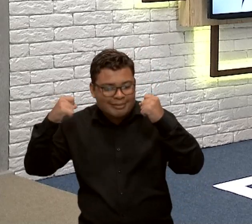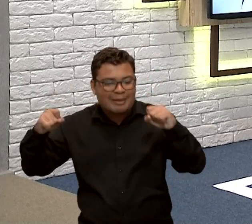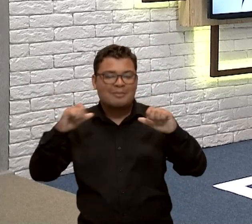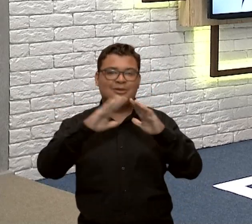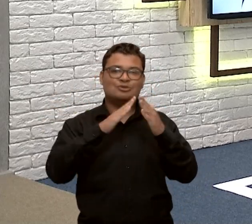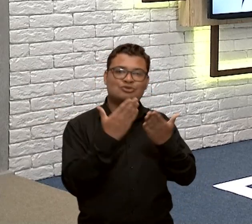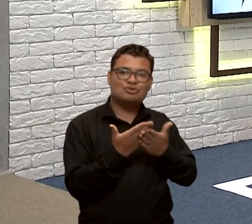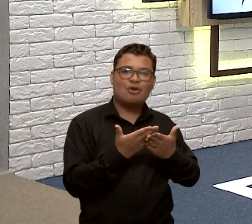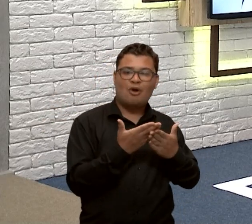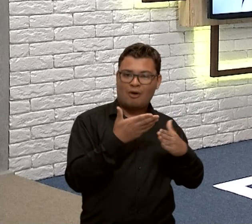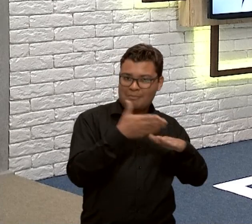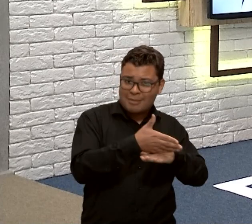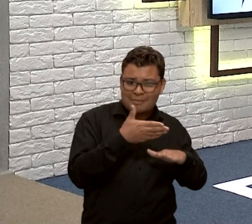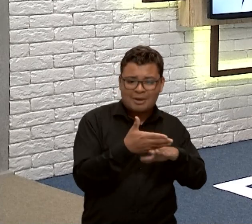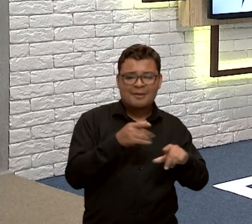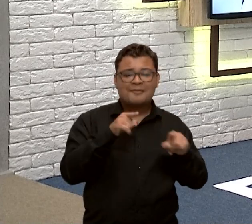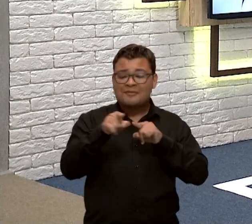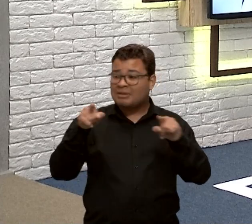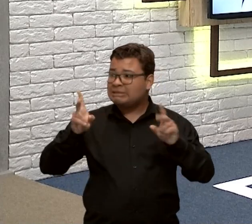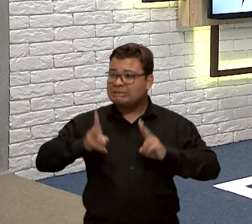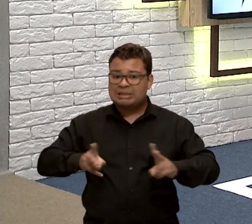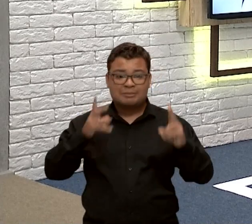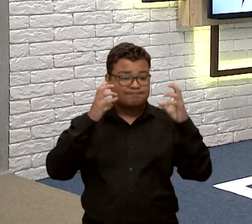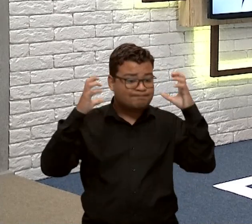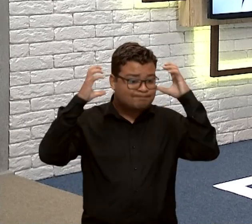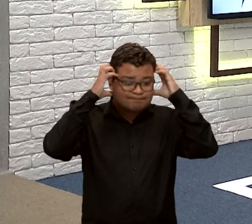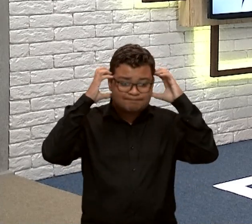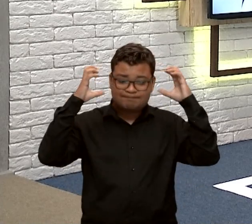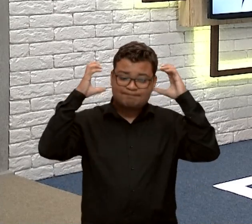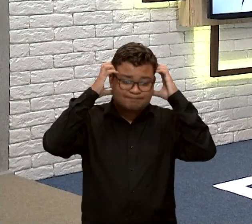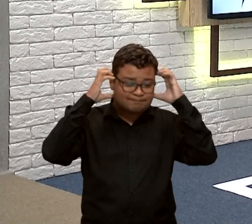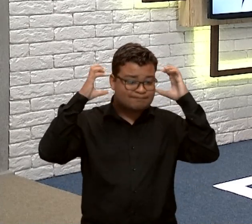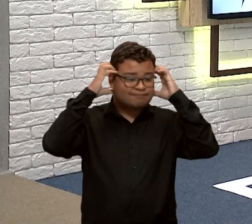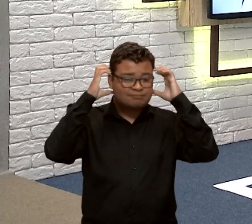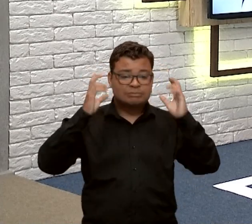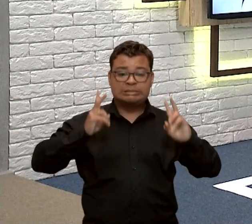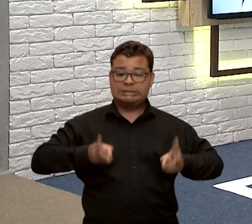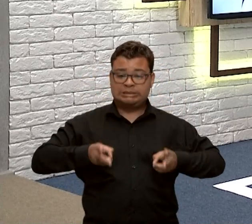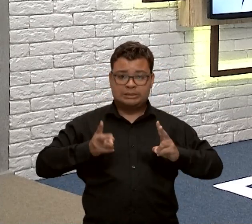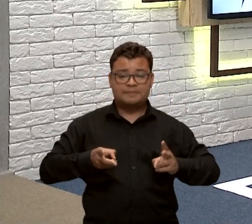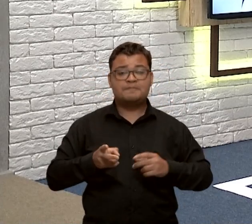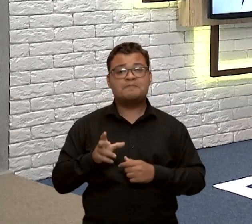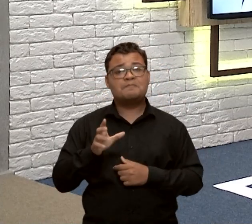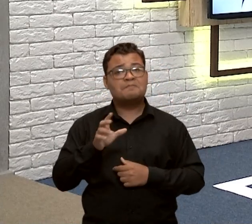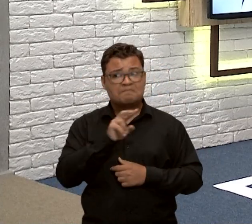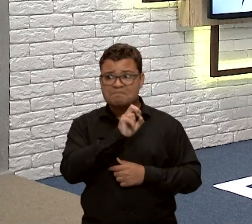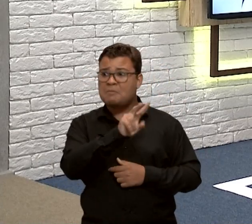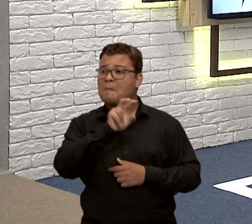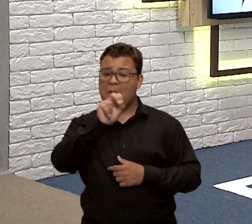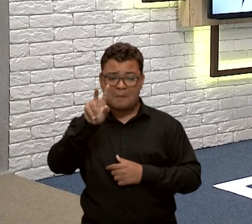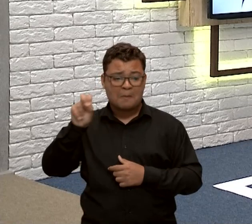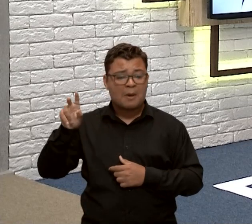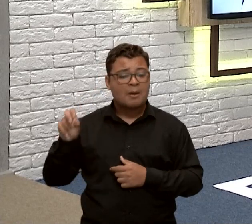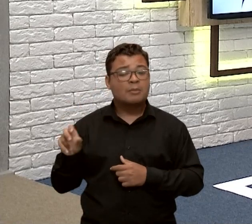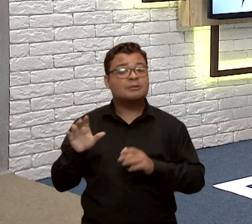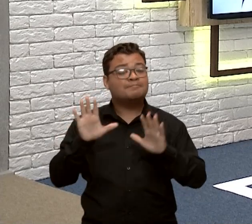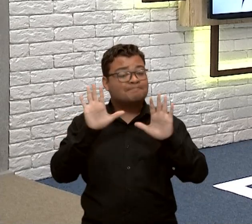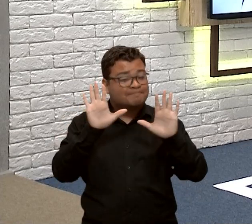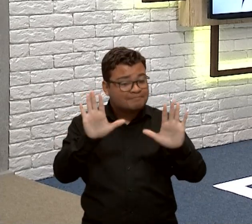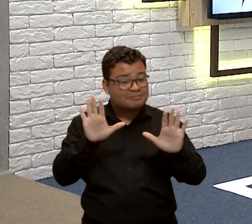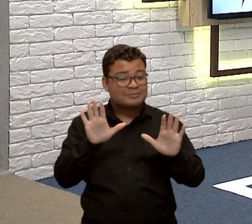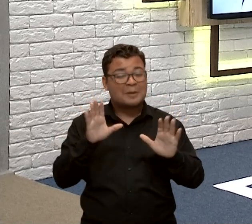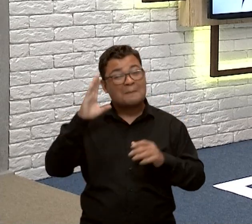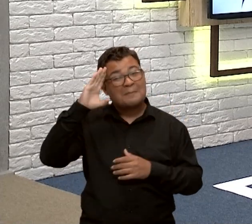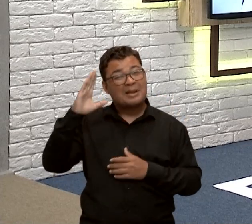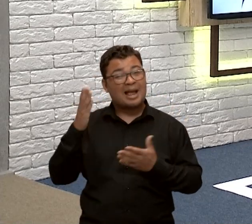qualquer atividade que estamos fazendo, estamos utilizando esses aparelhos, e tem que ser realmente utilizado com medida, principalmente agora